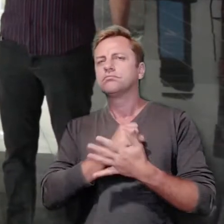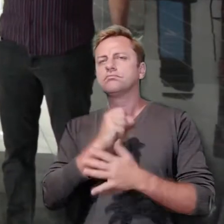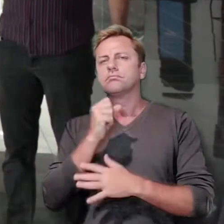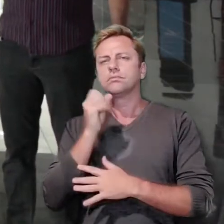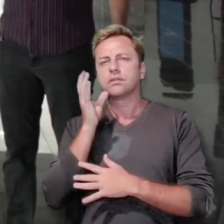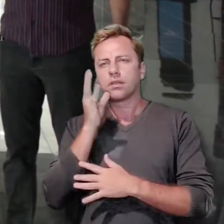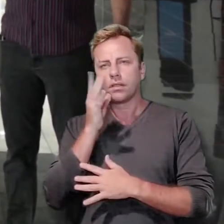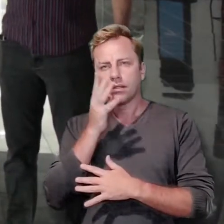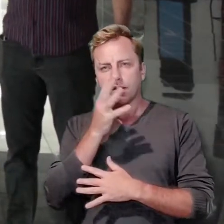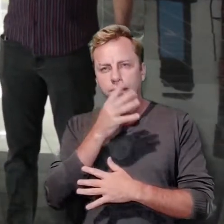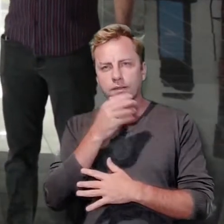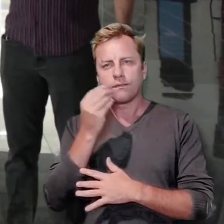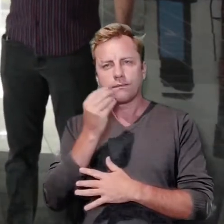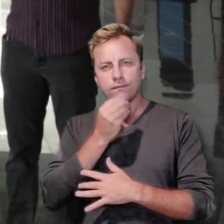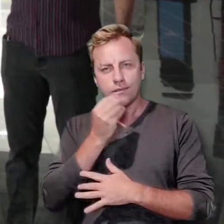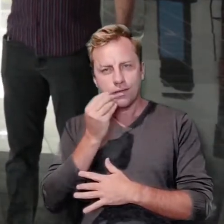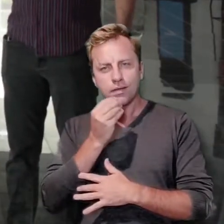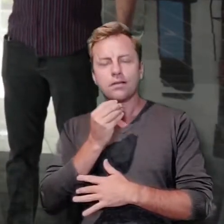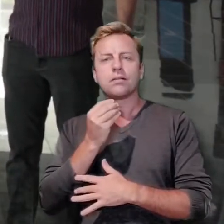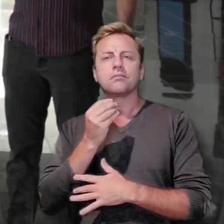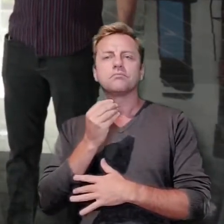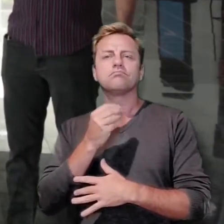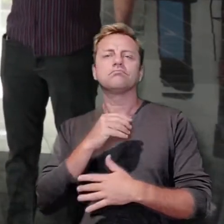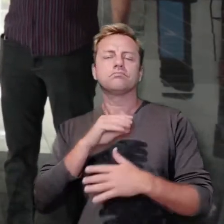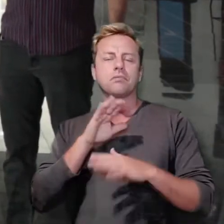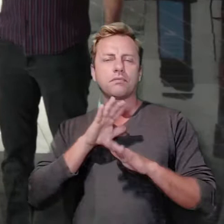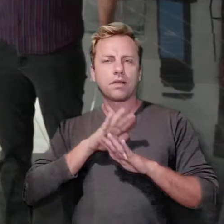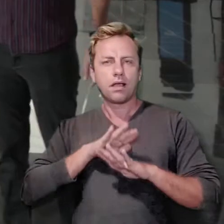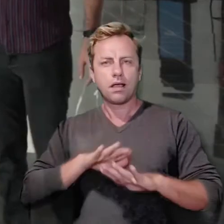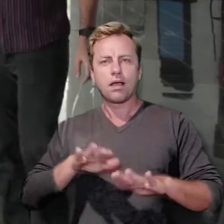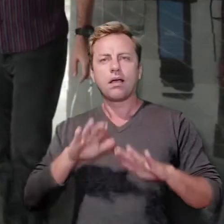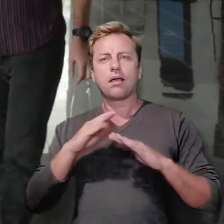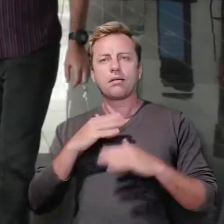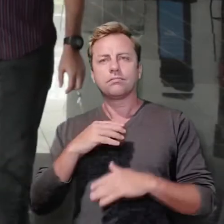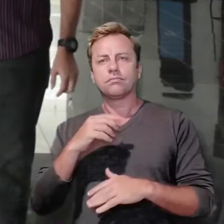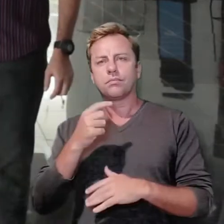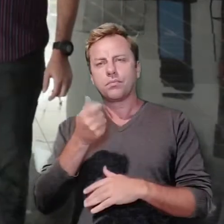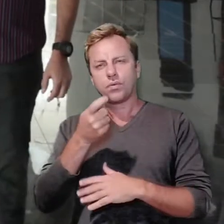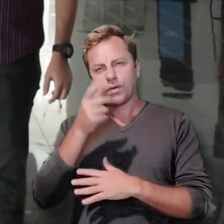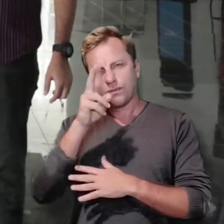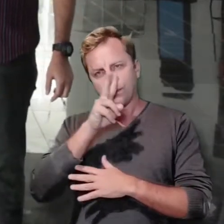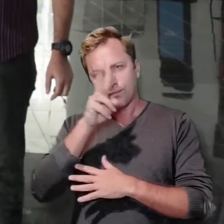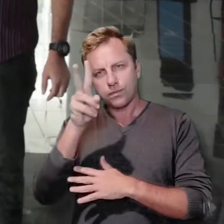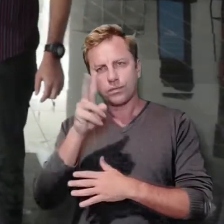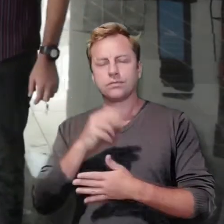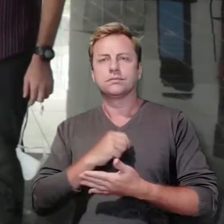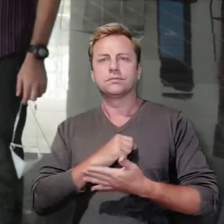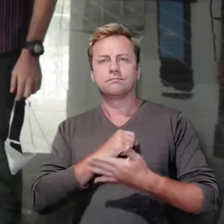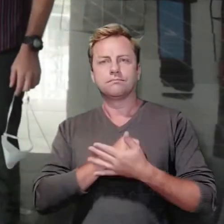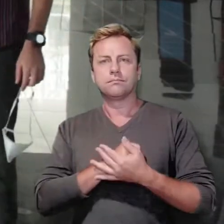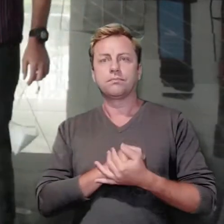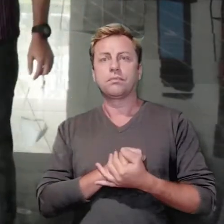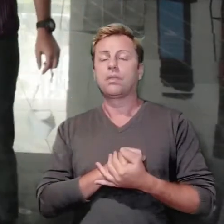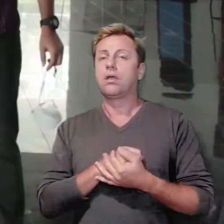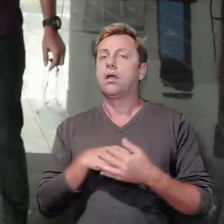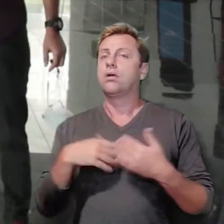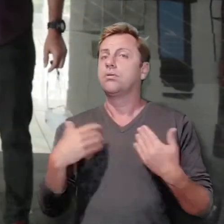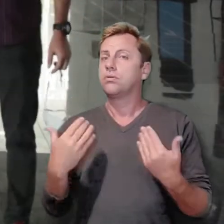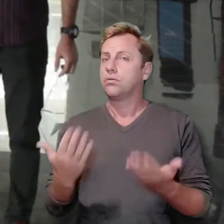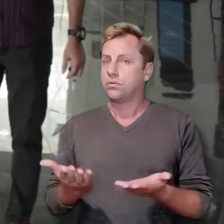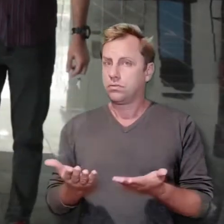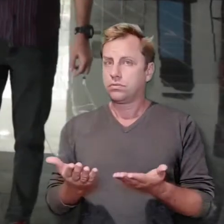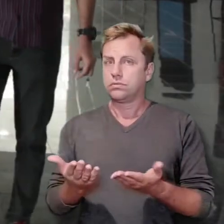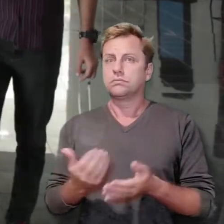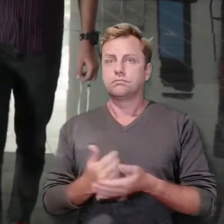Batida lenta, coração trabalhando devagar, com pouca força também.